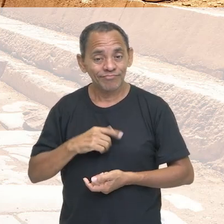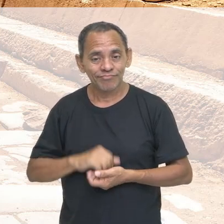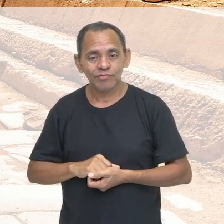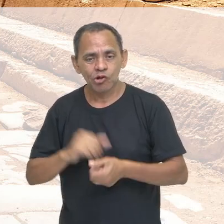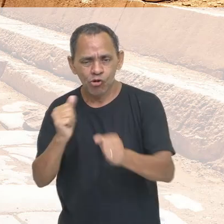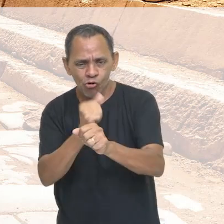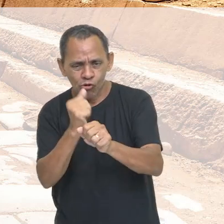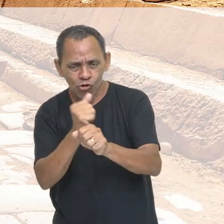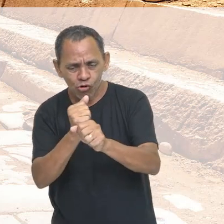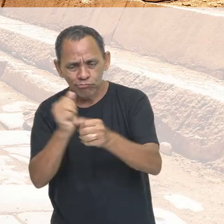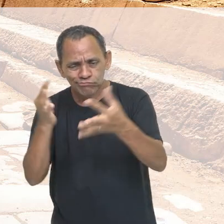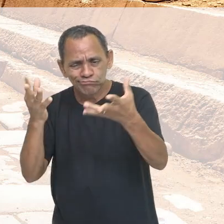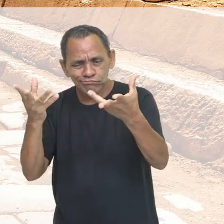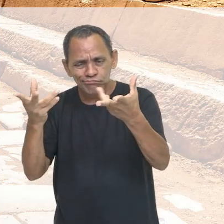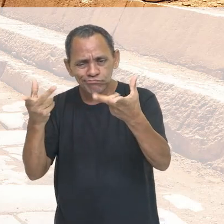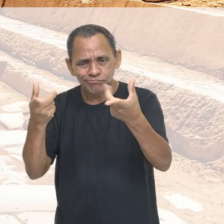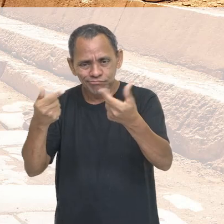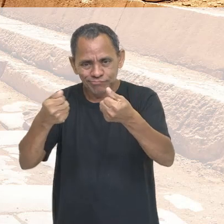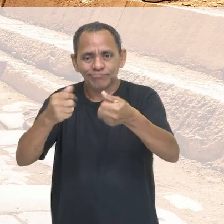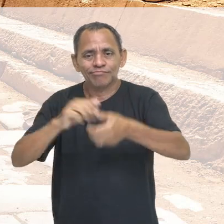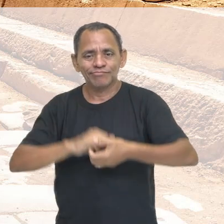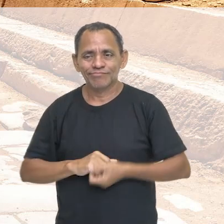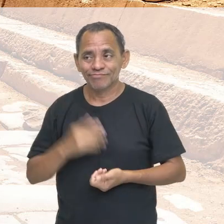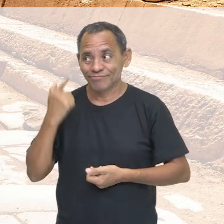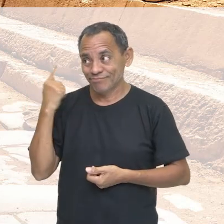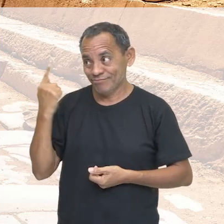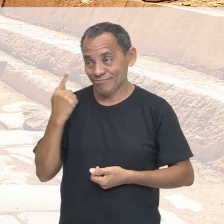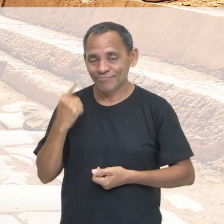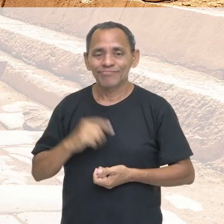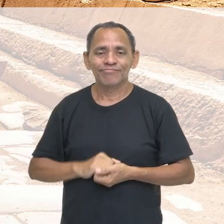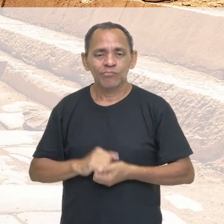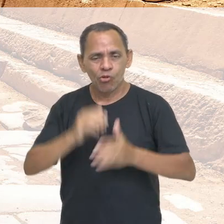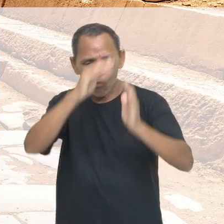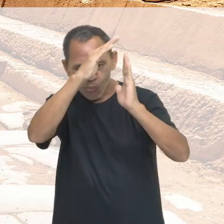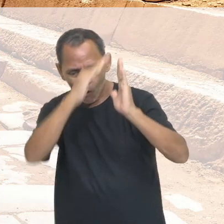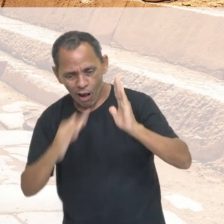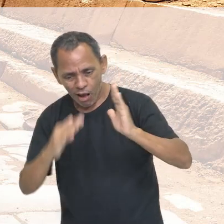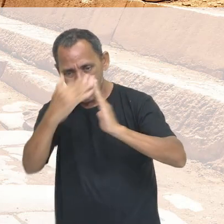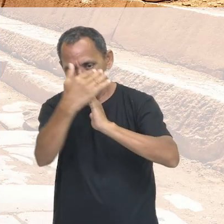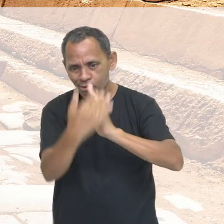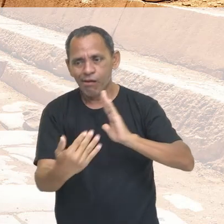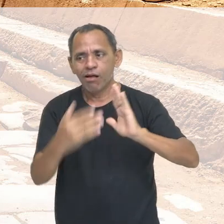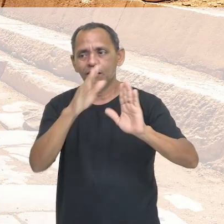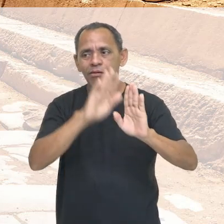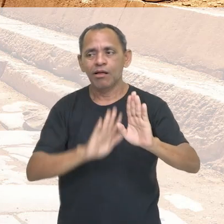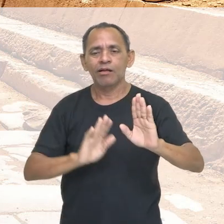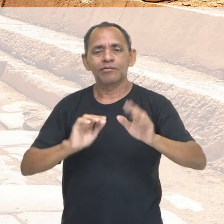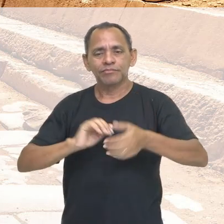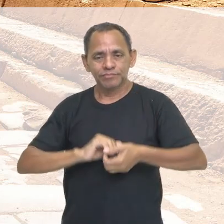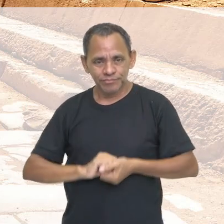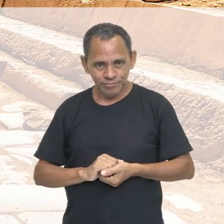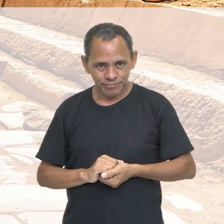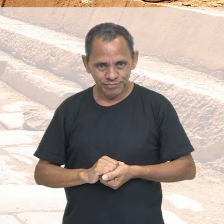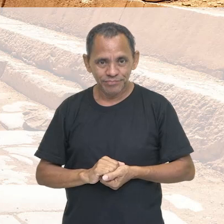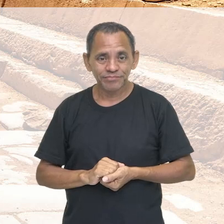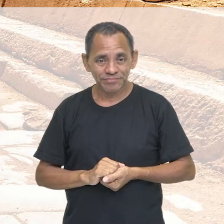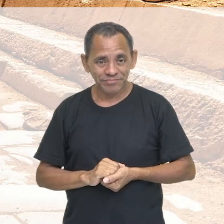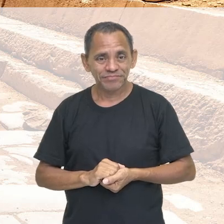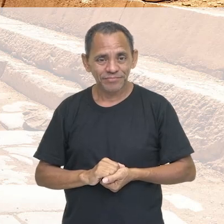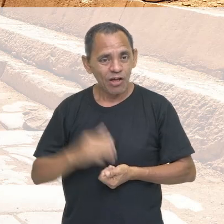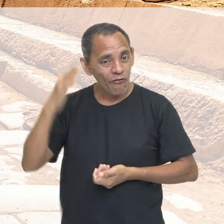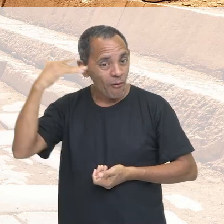edificações magníficas, né? As pirâmides do Egito, tão famosas, né? É importante